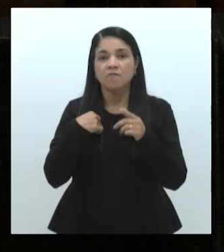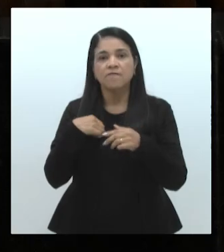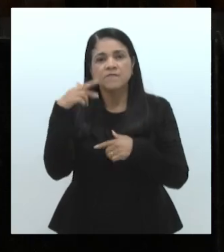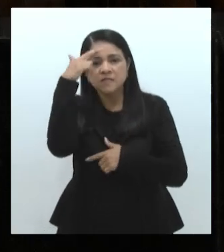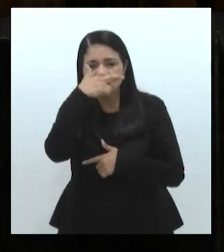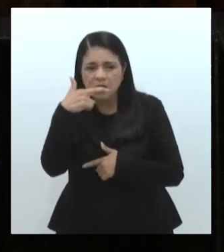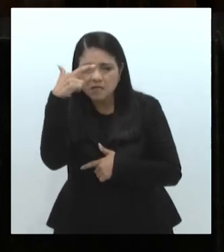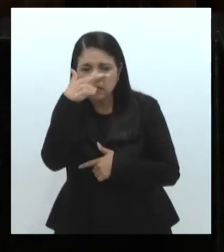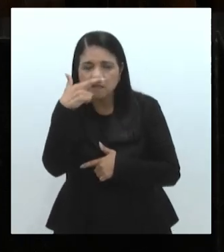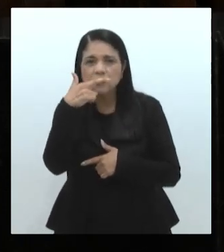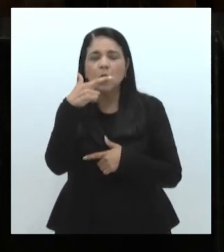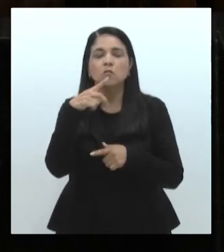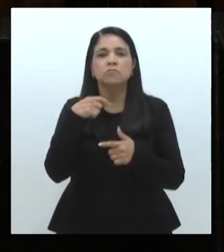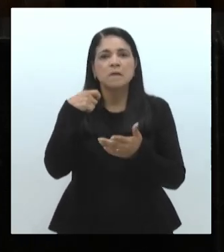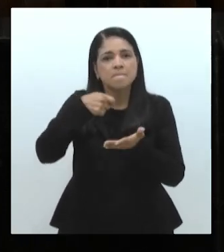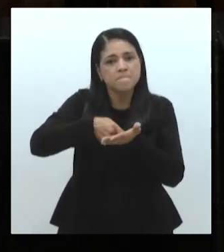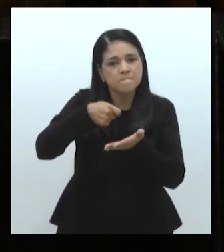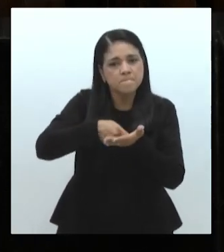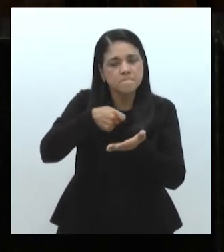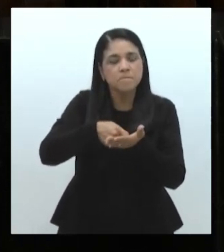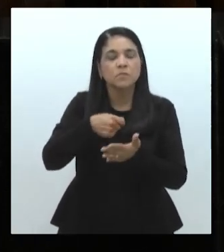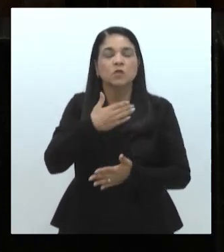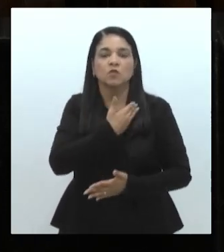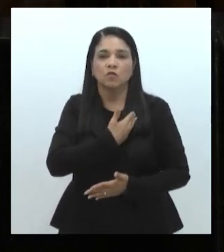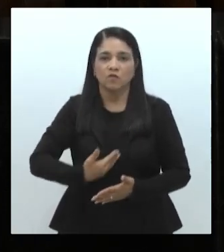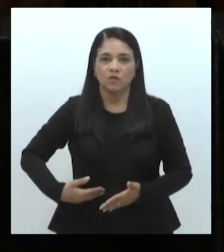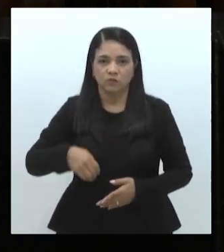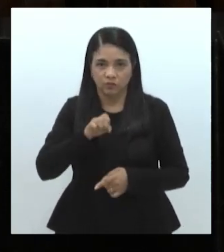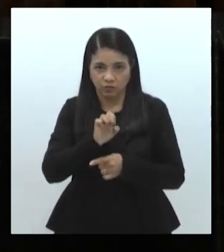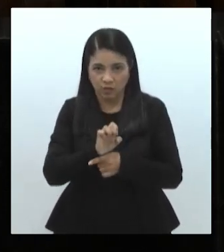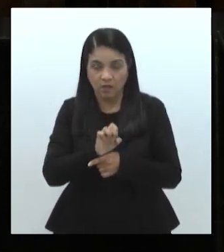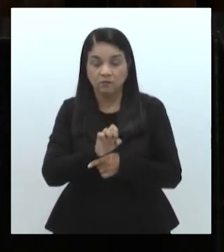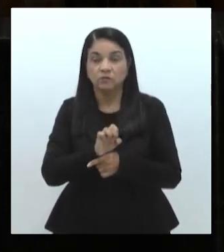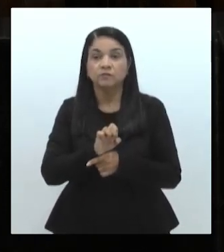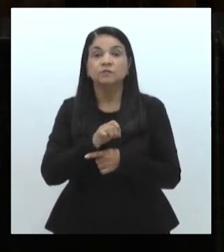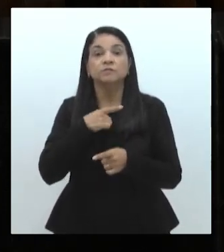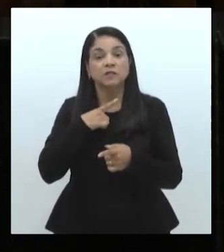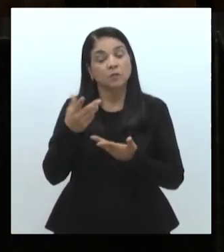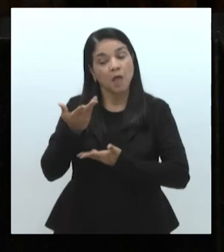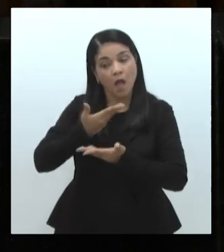de pressão, de proposição perante o governo do Estado, mas também de